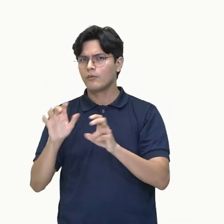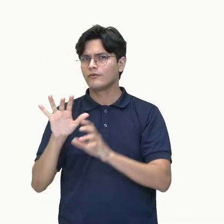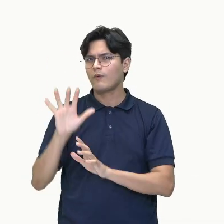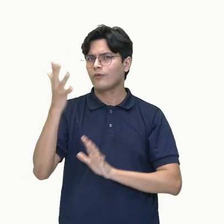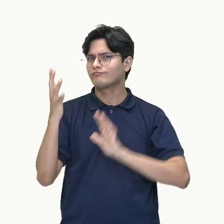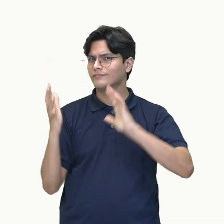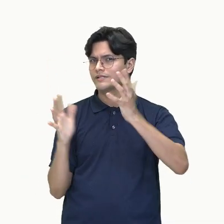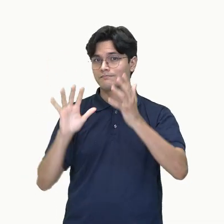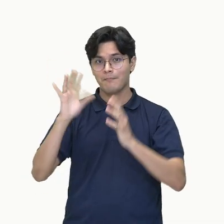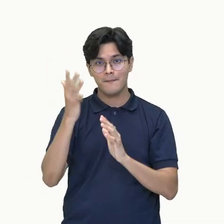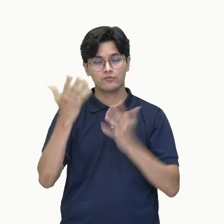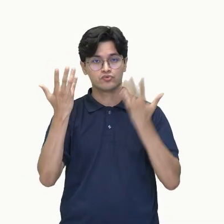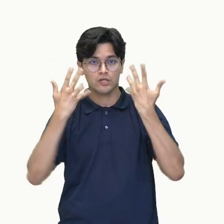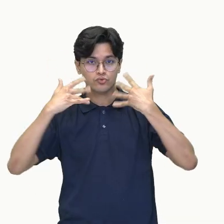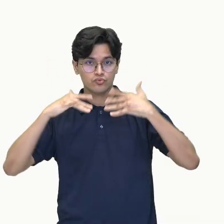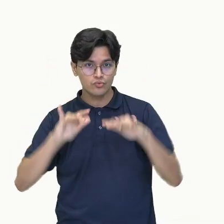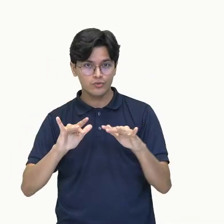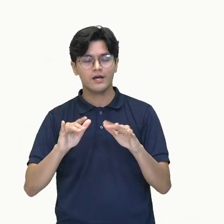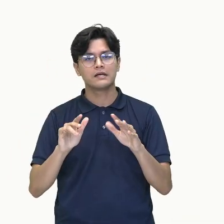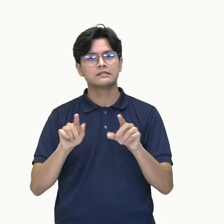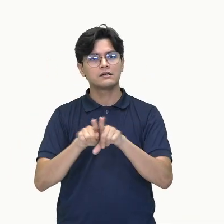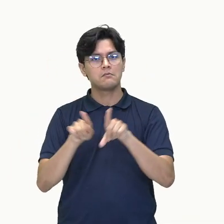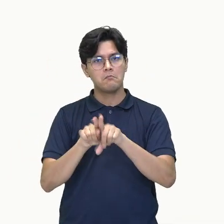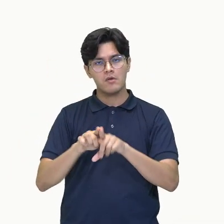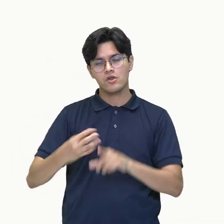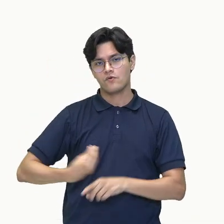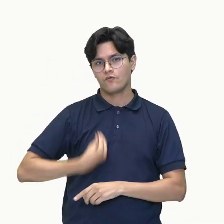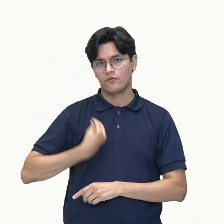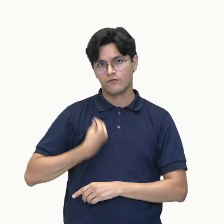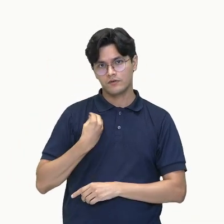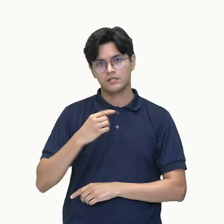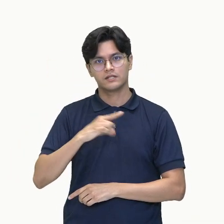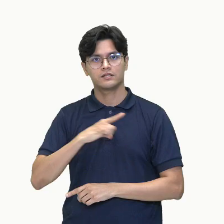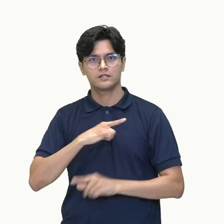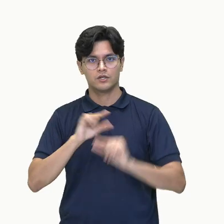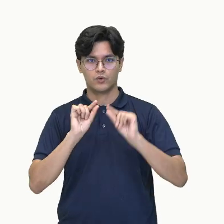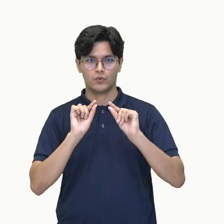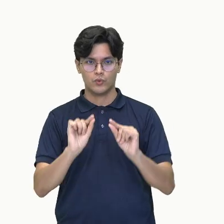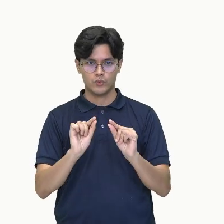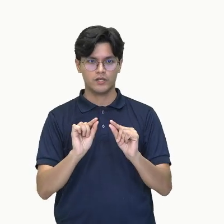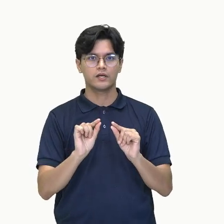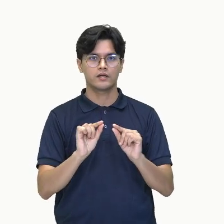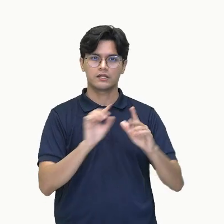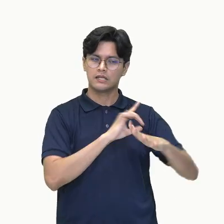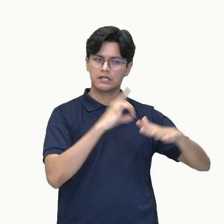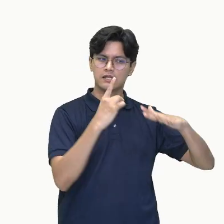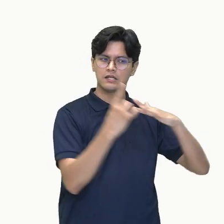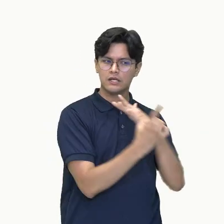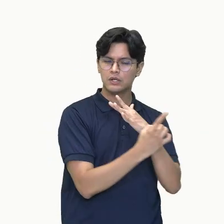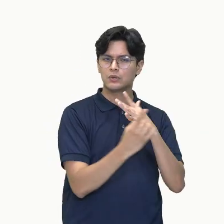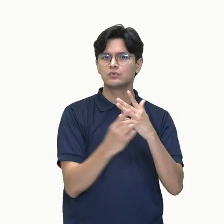existenciais, associando deuses e espíritos